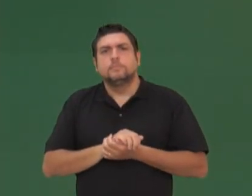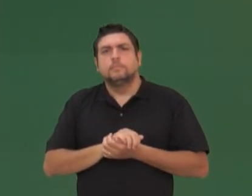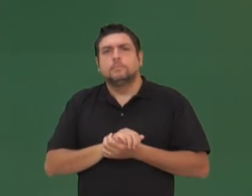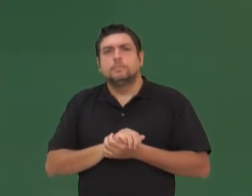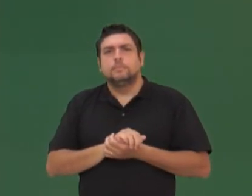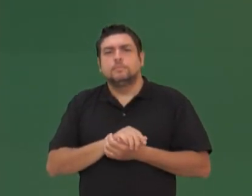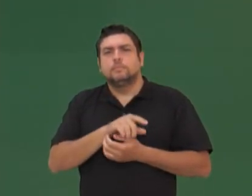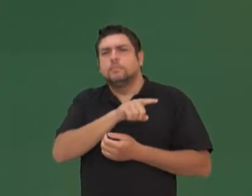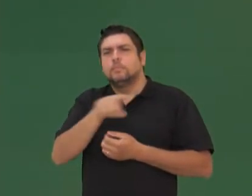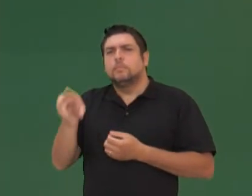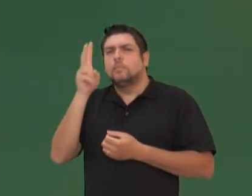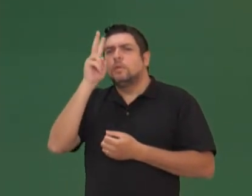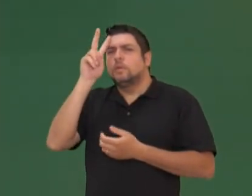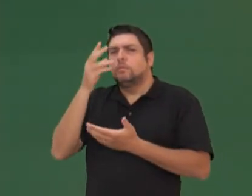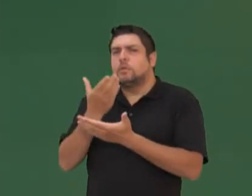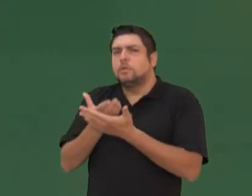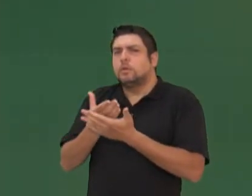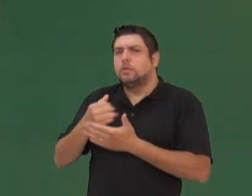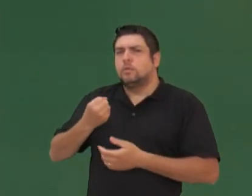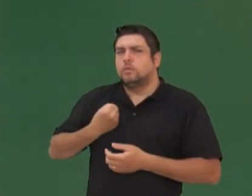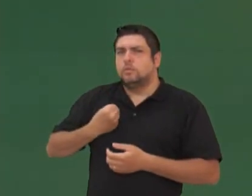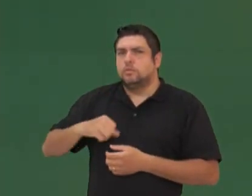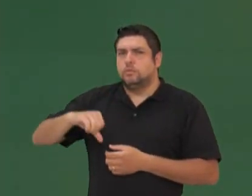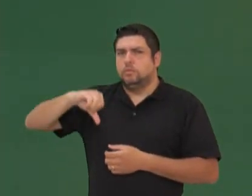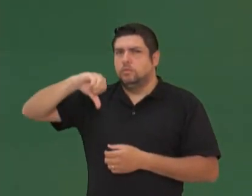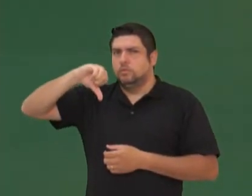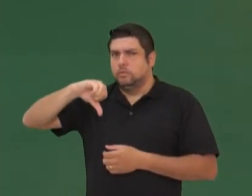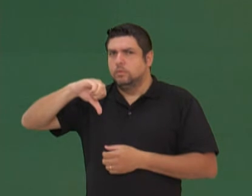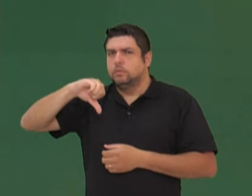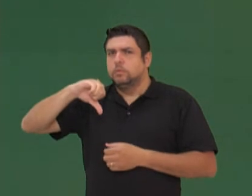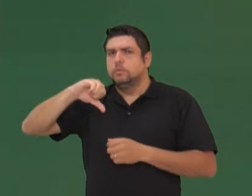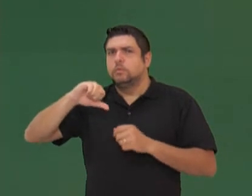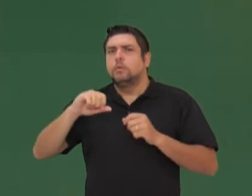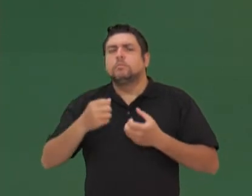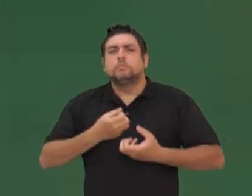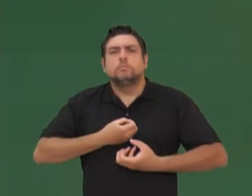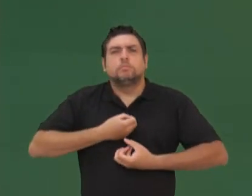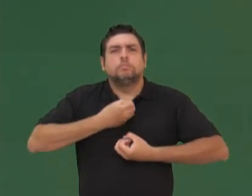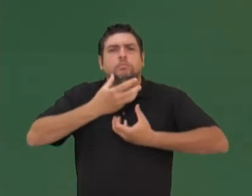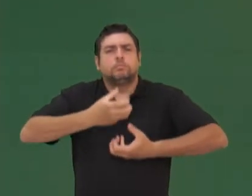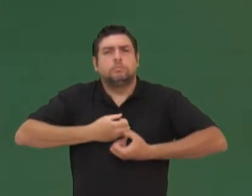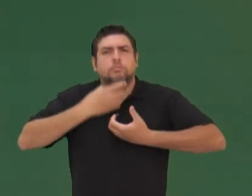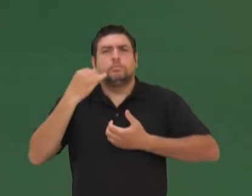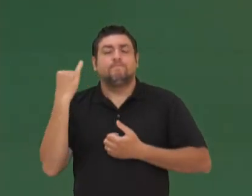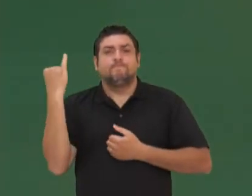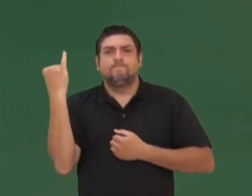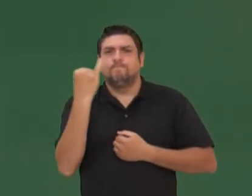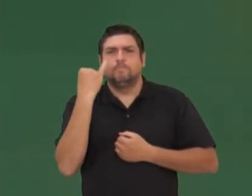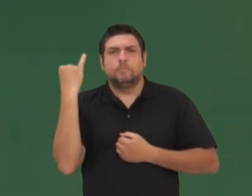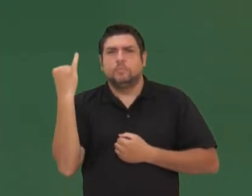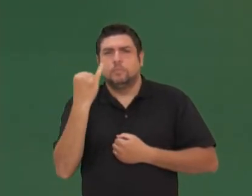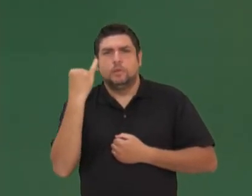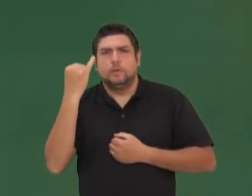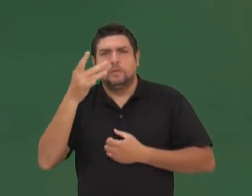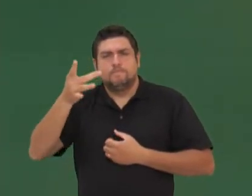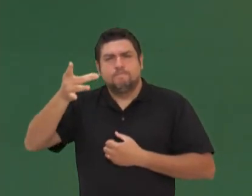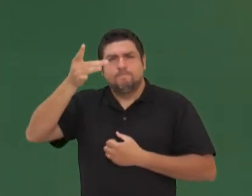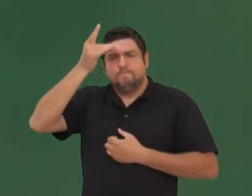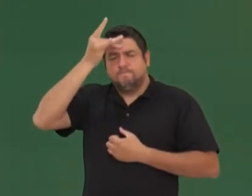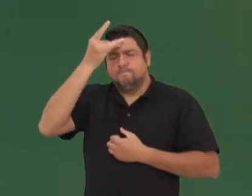número 9, en que explotamos ahí dos poemas muy importantes e inolvidables,